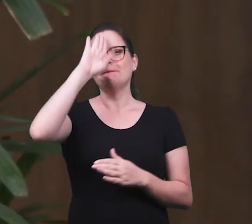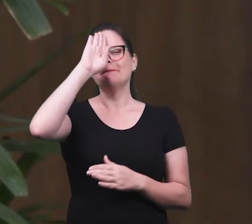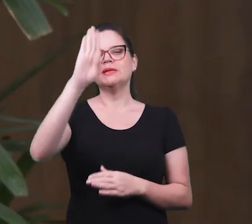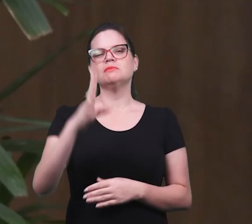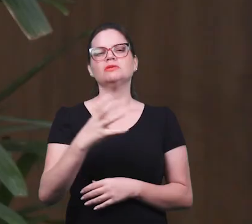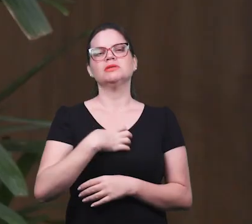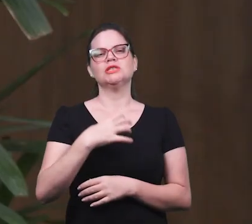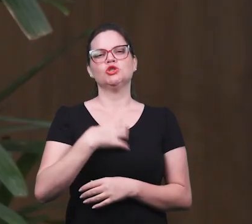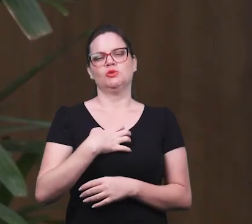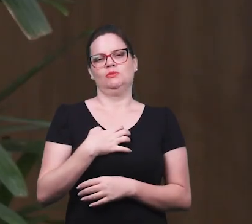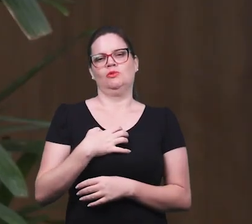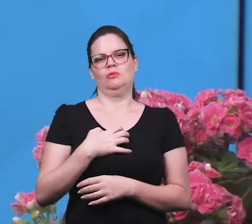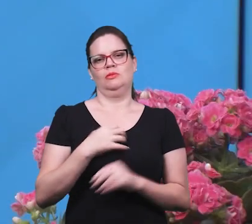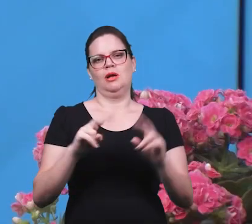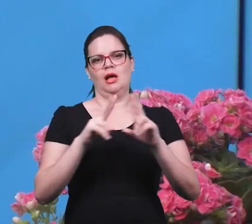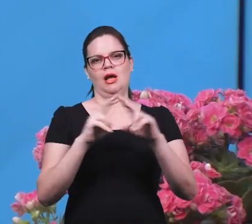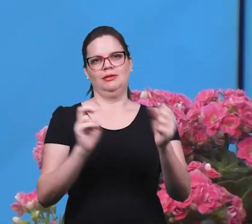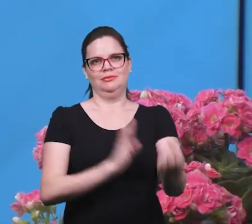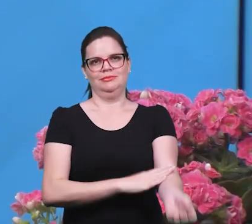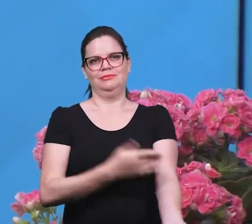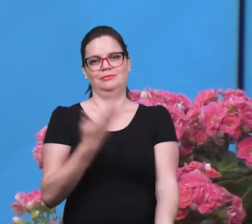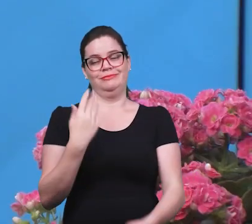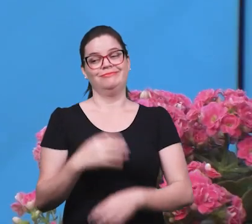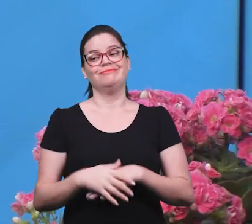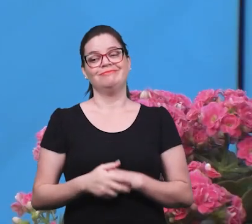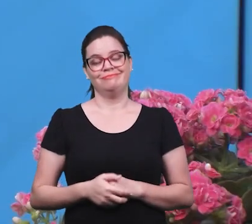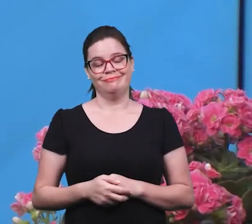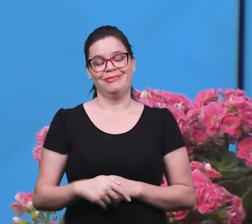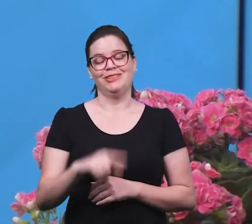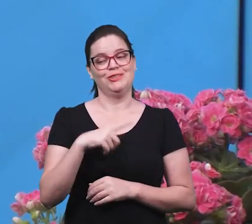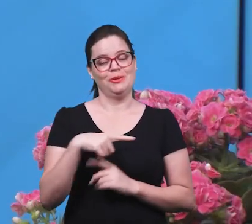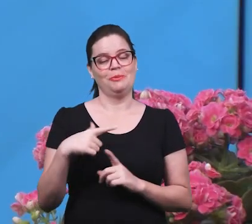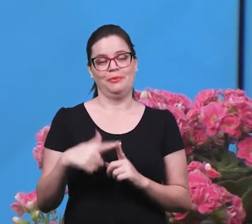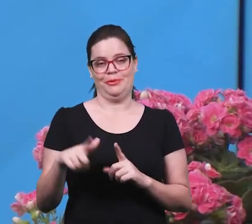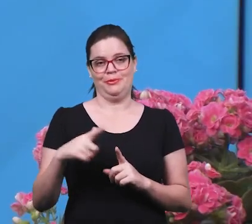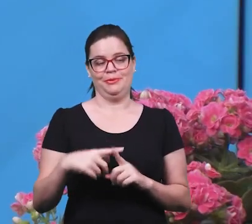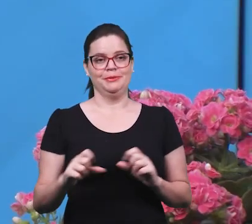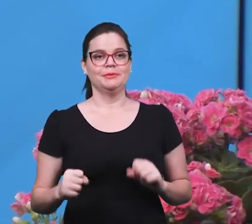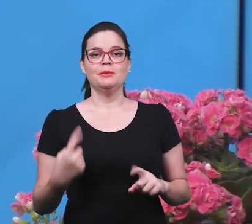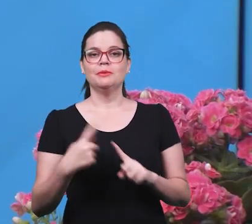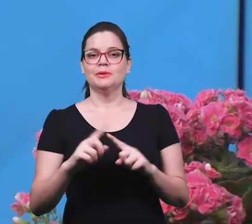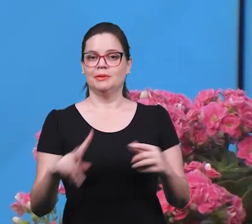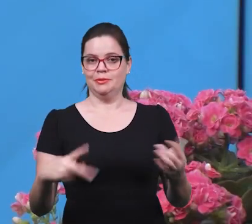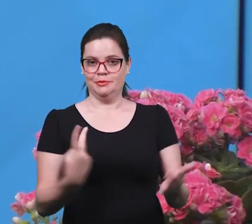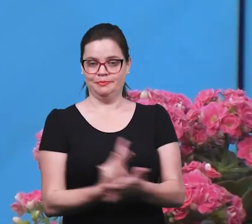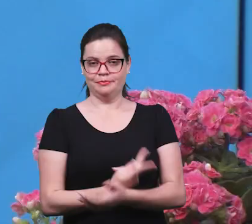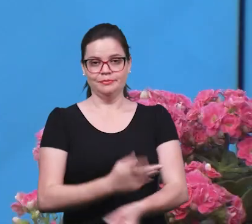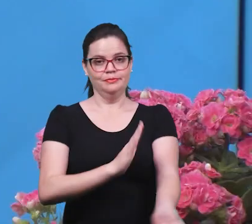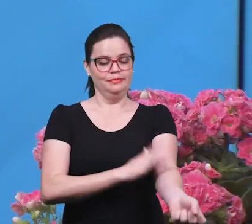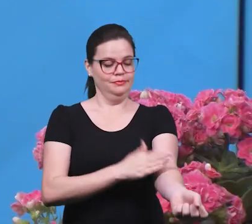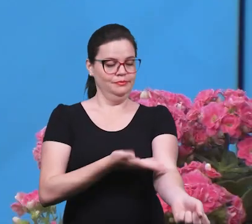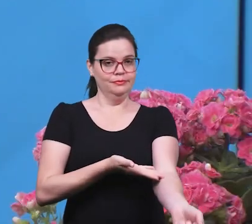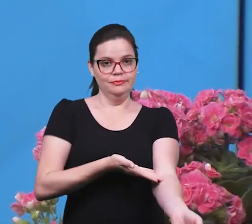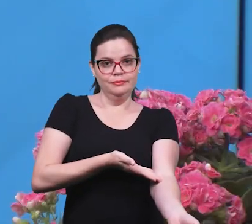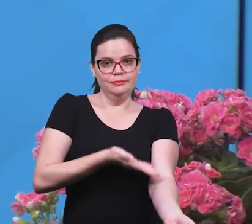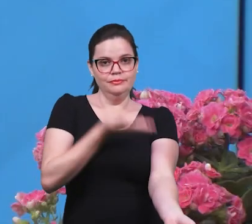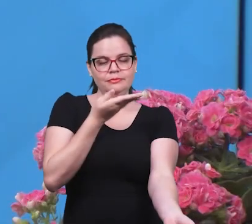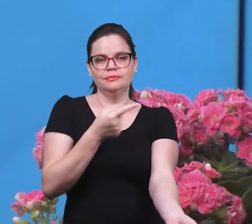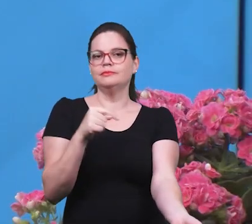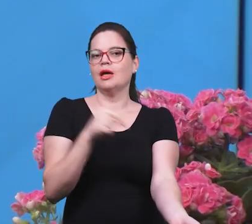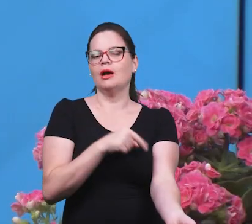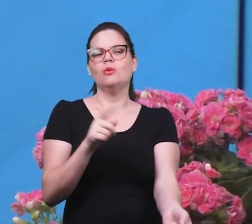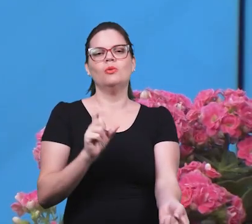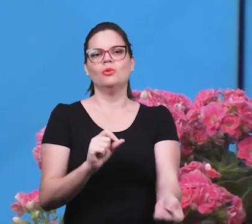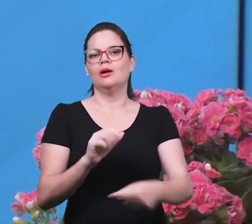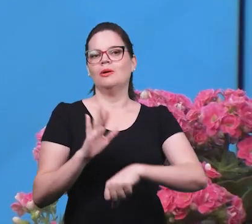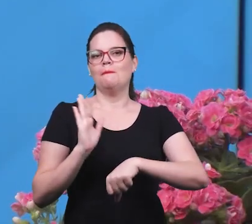da hipertensão? Aí nós temos um problema, porque a hipertensão, ela é uma doença que ela